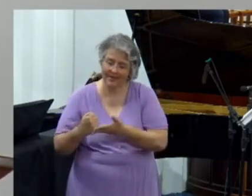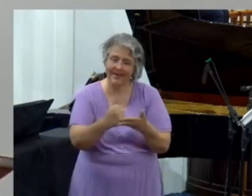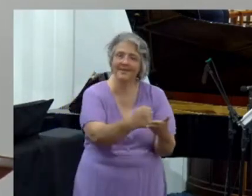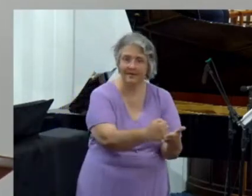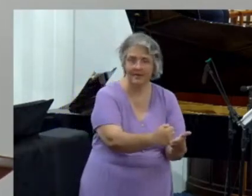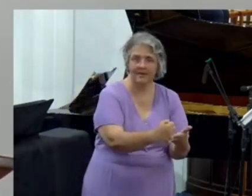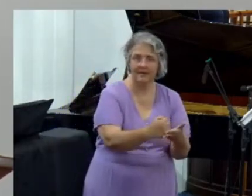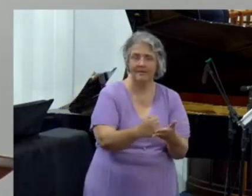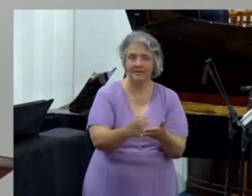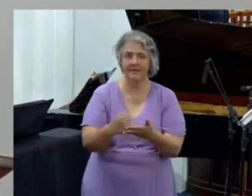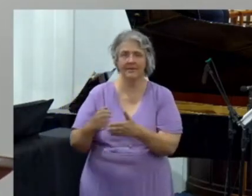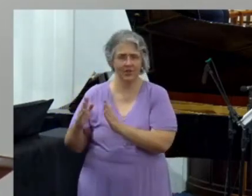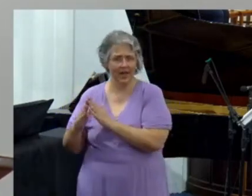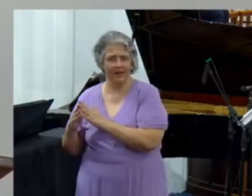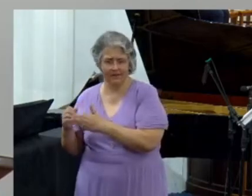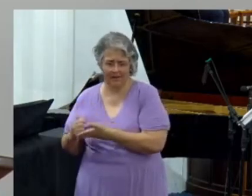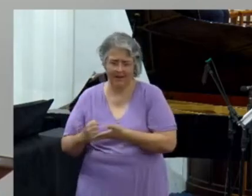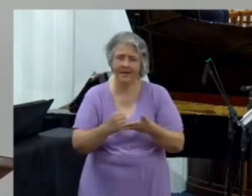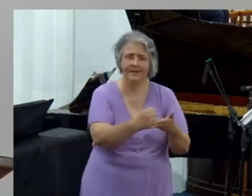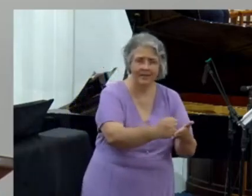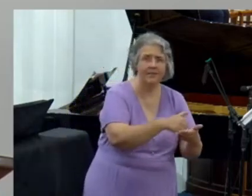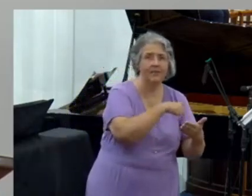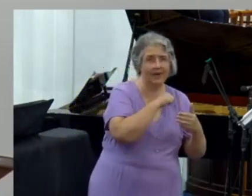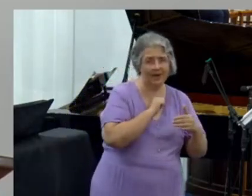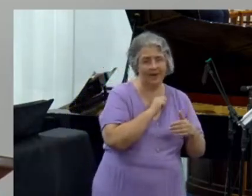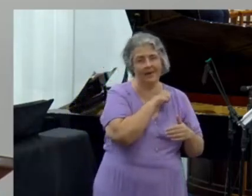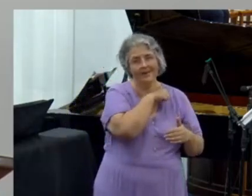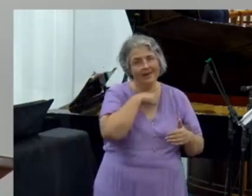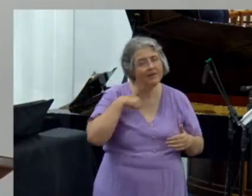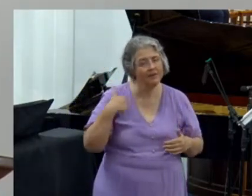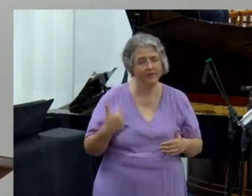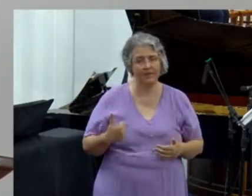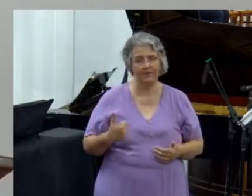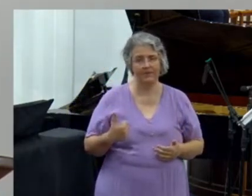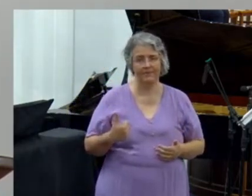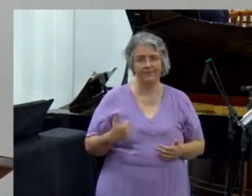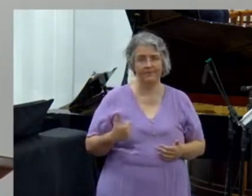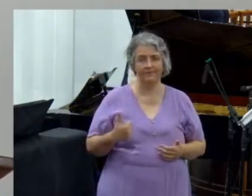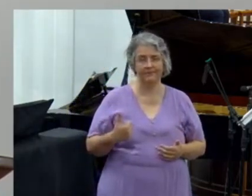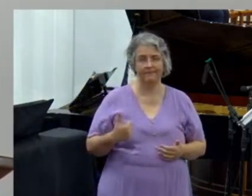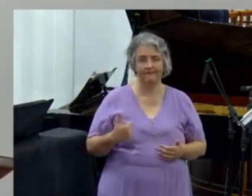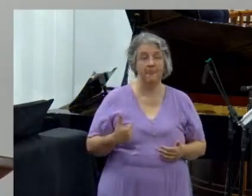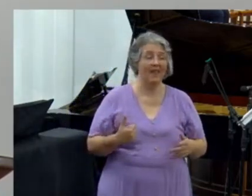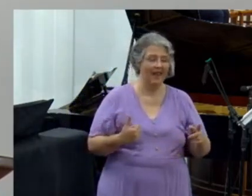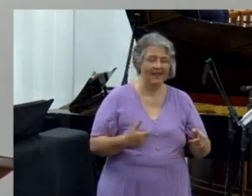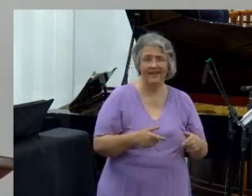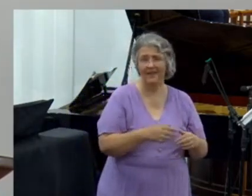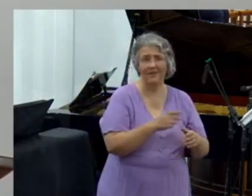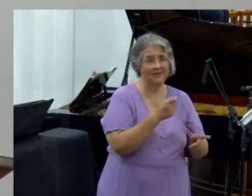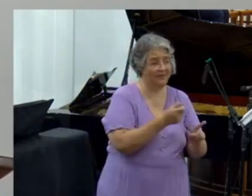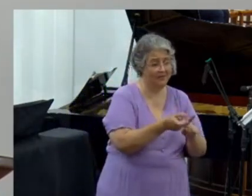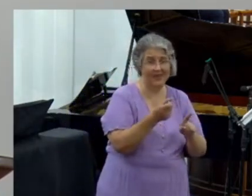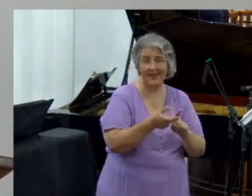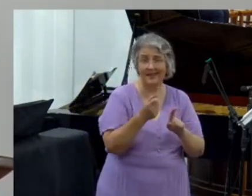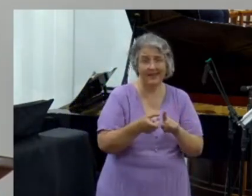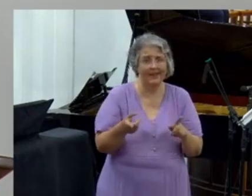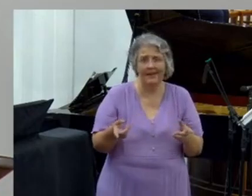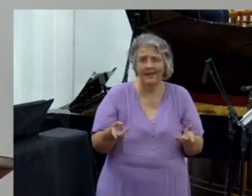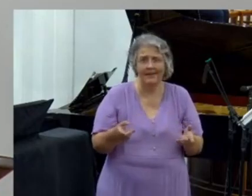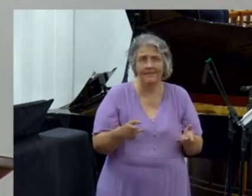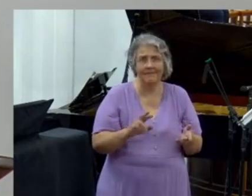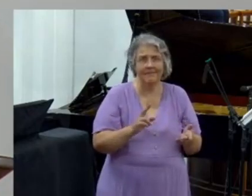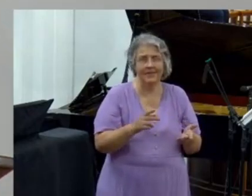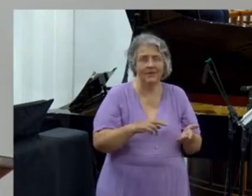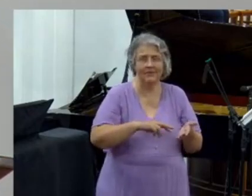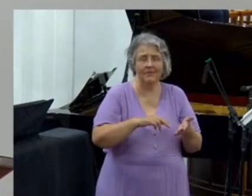do templo. Quando Jesus Cristo enxerga isso, ele expulsa os cambistas, e então parece que esse lugar se